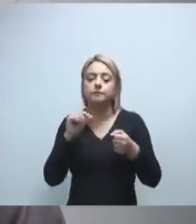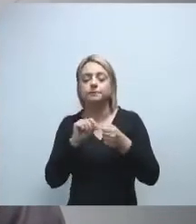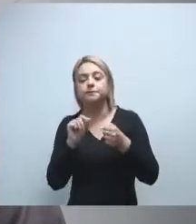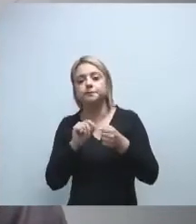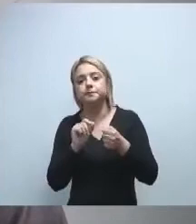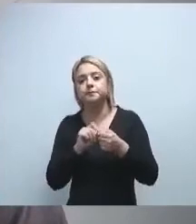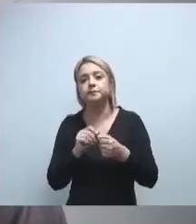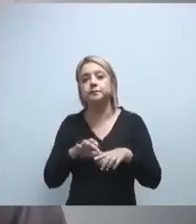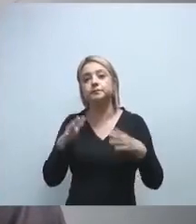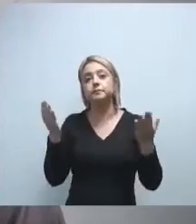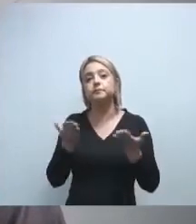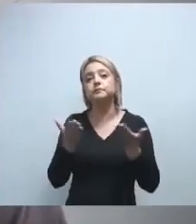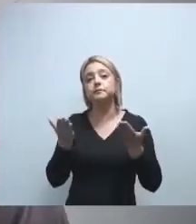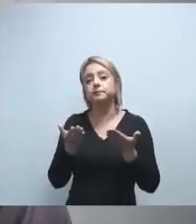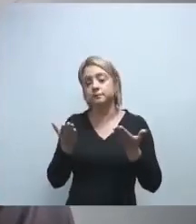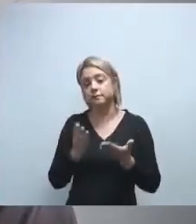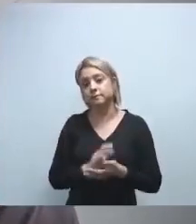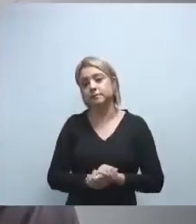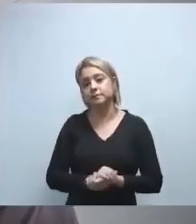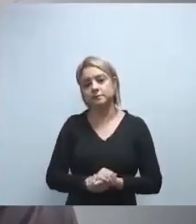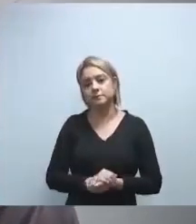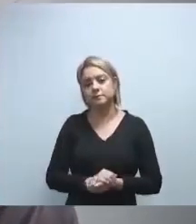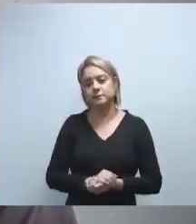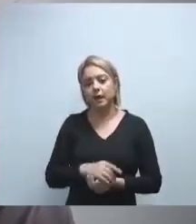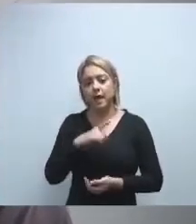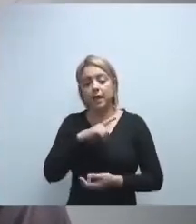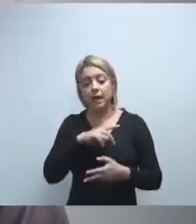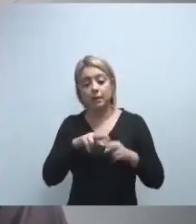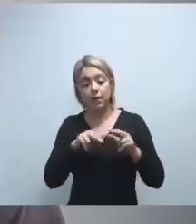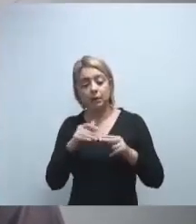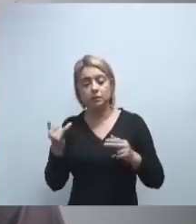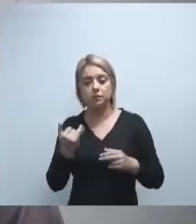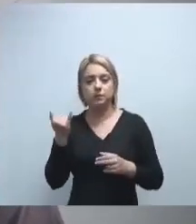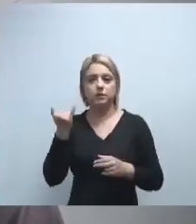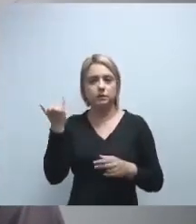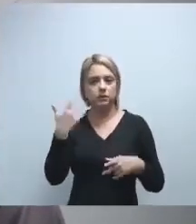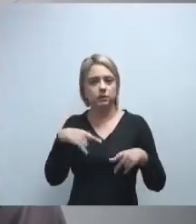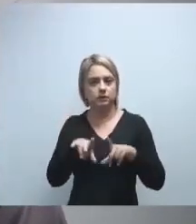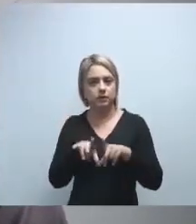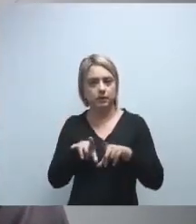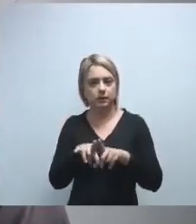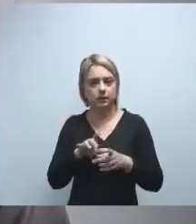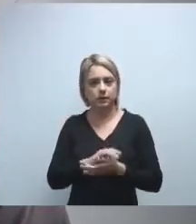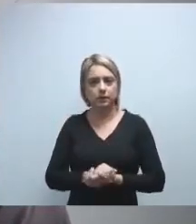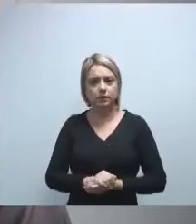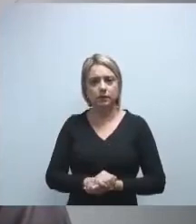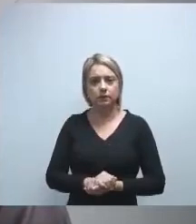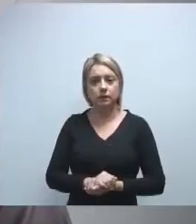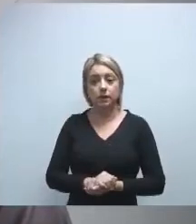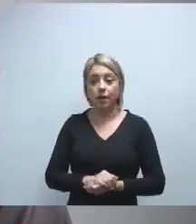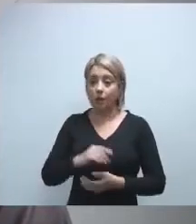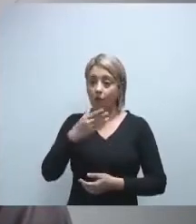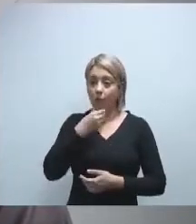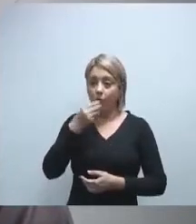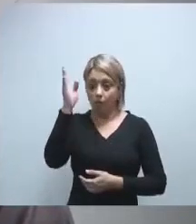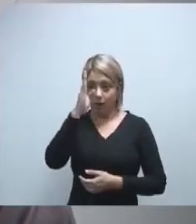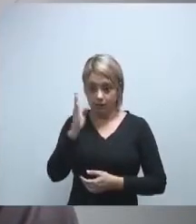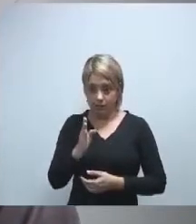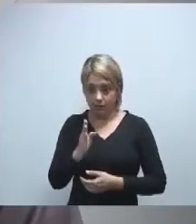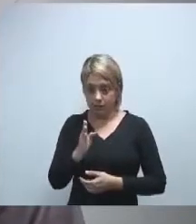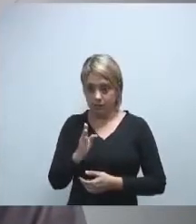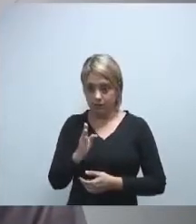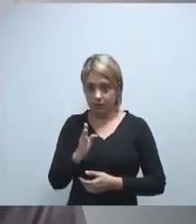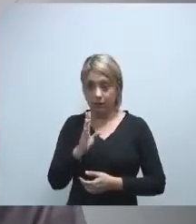agora é tem uma coisa importante também o brasileiro acha que